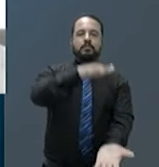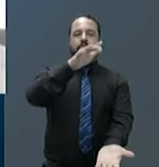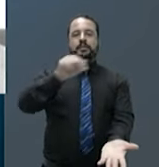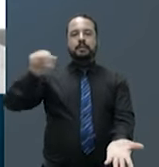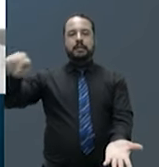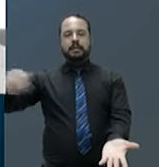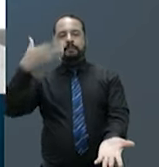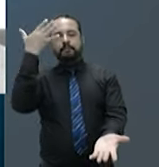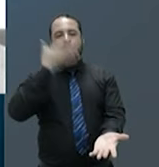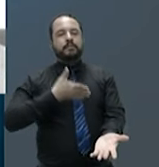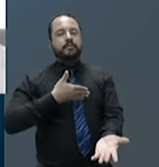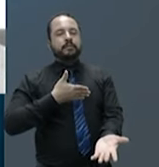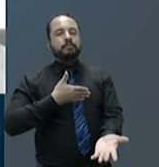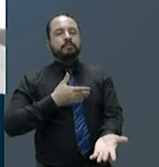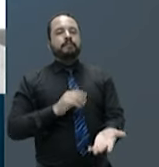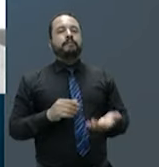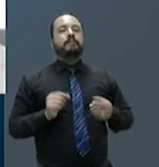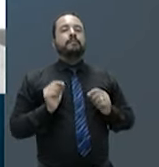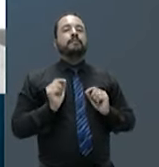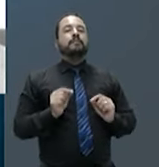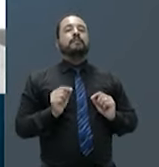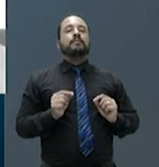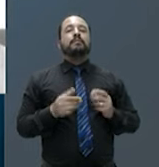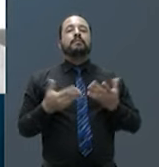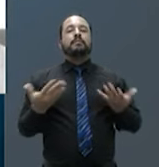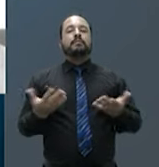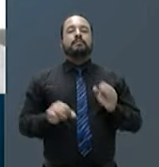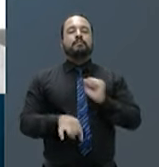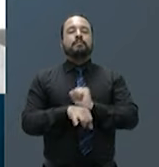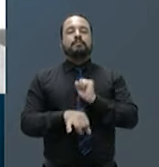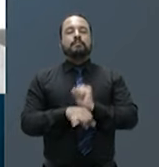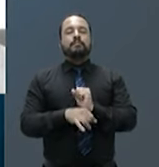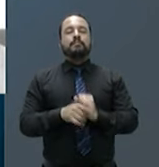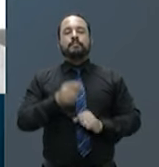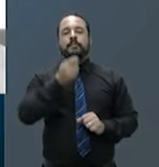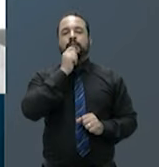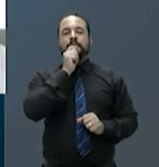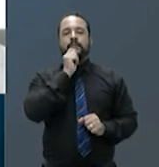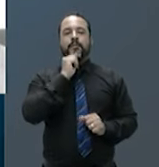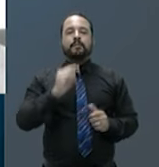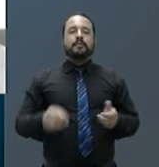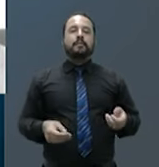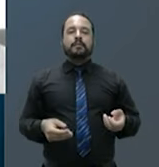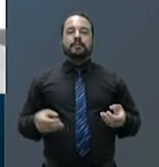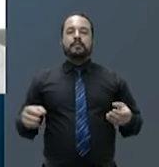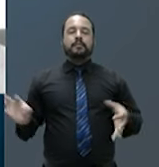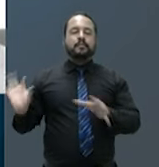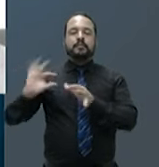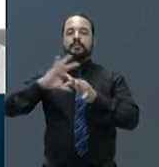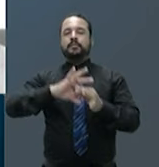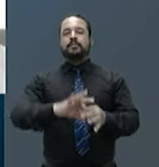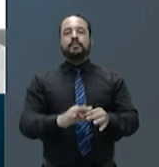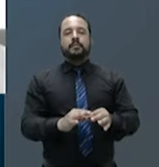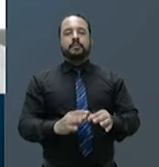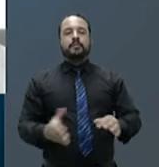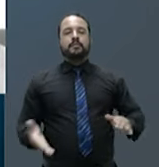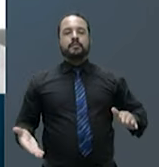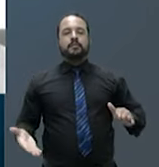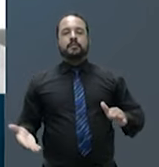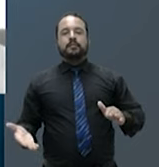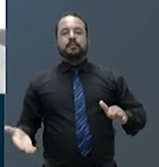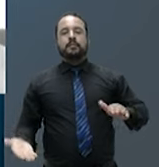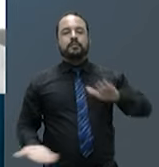há documentos que evidenciam o ajuizamento das ações, foram juntados à contestação da requerida.